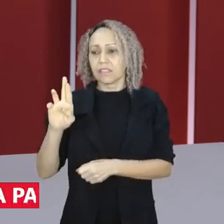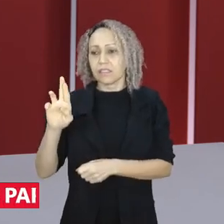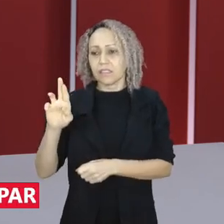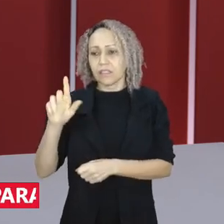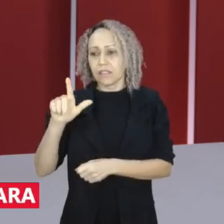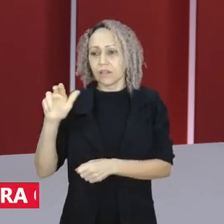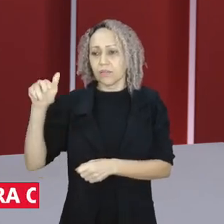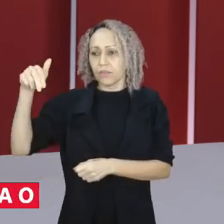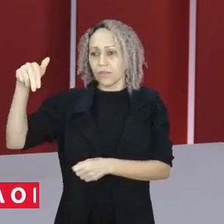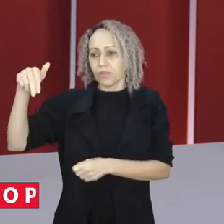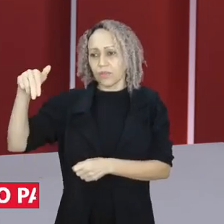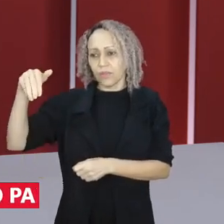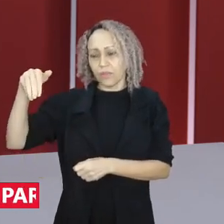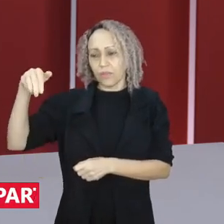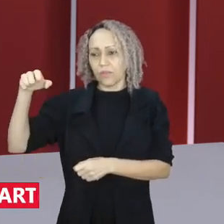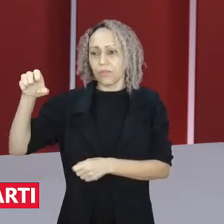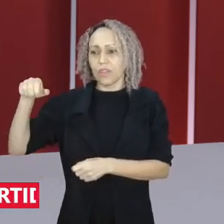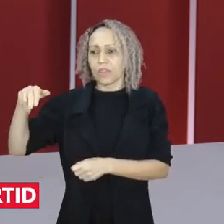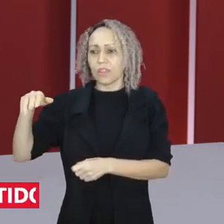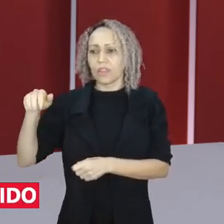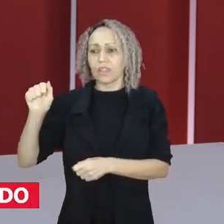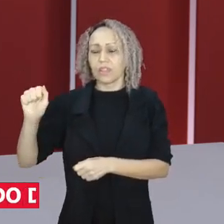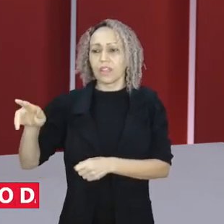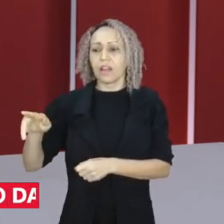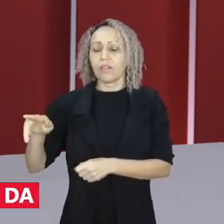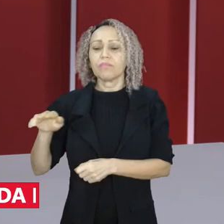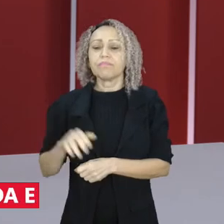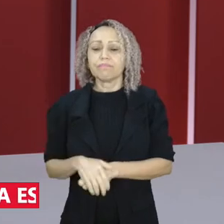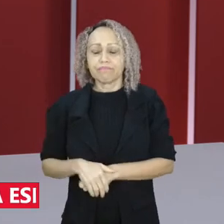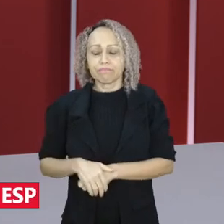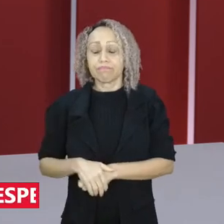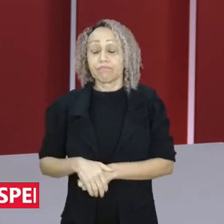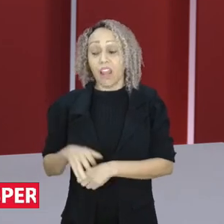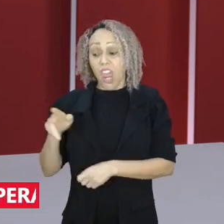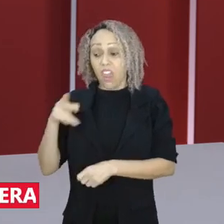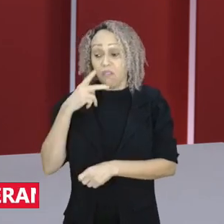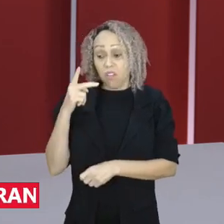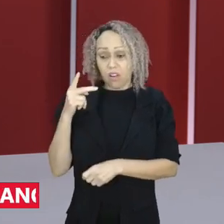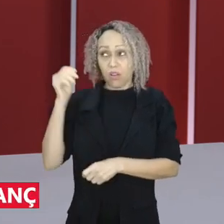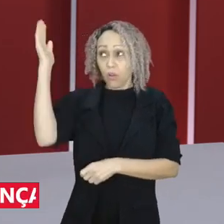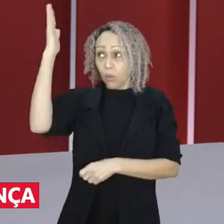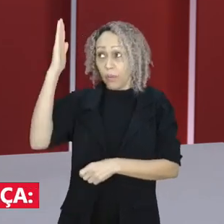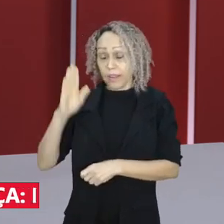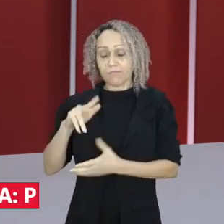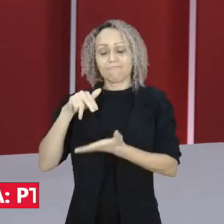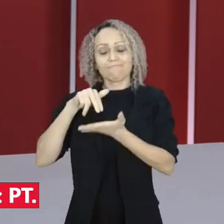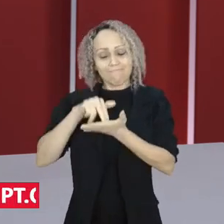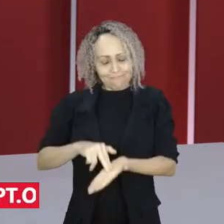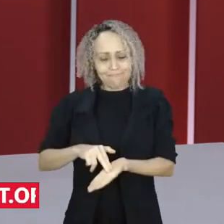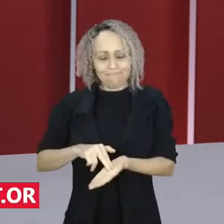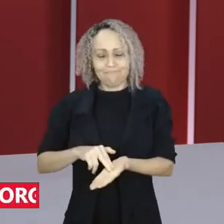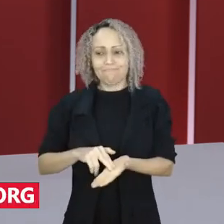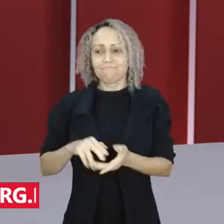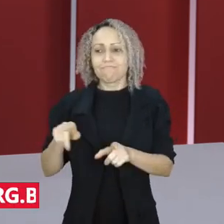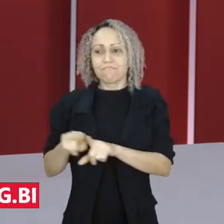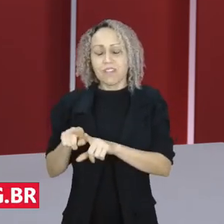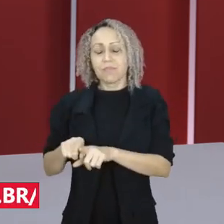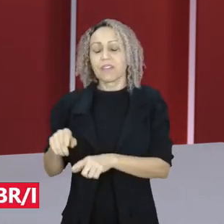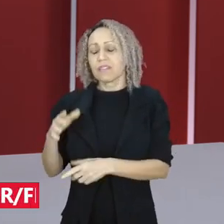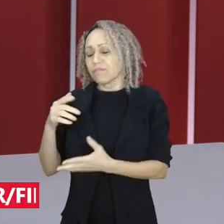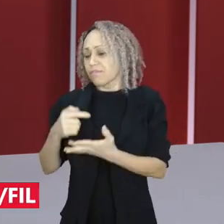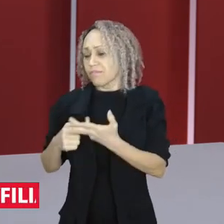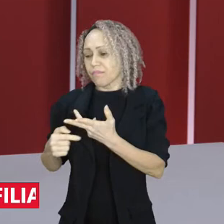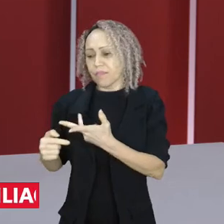olha que coisa boa Então vamos Seguindo aqui Ah nem eu sou um pinto também que é lá de Coroadinho São Luiz do Maranhão que também